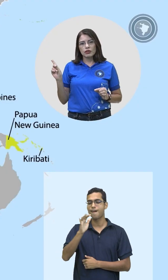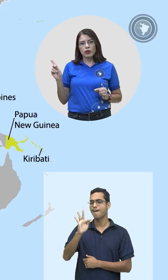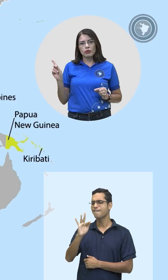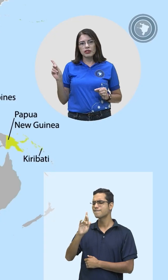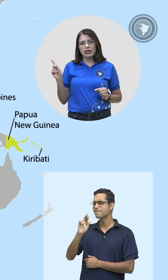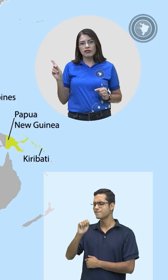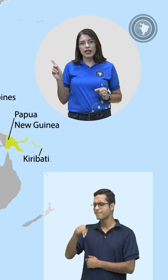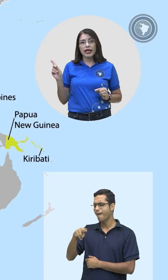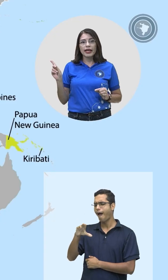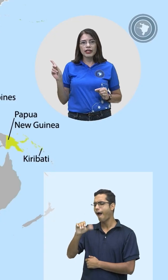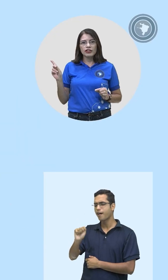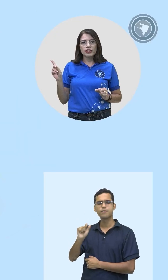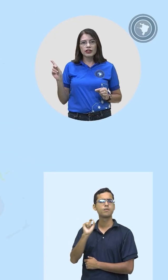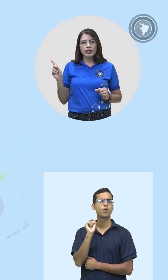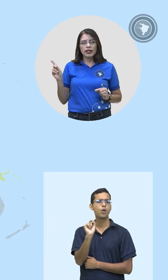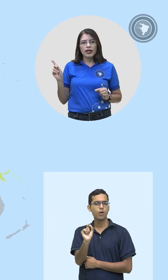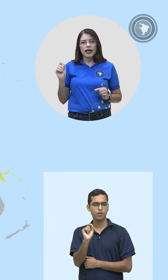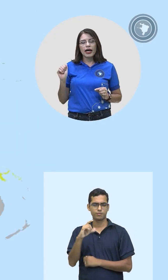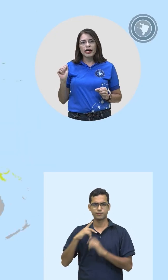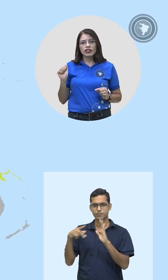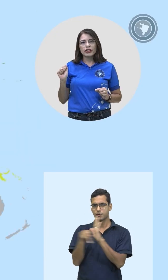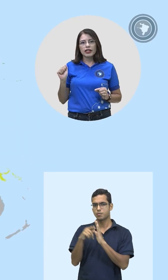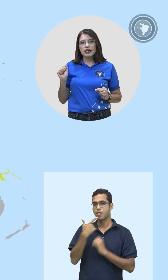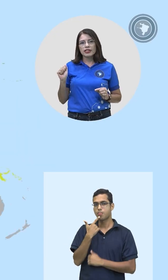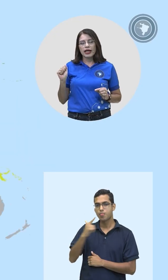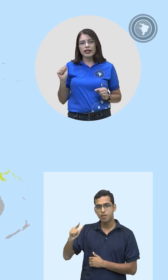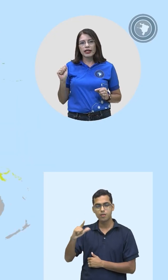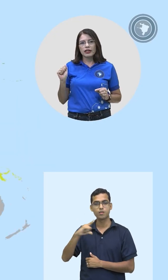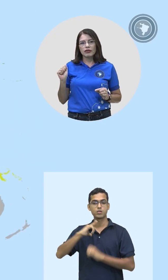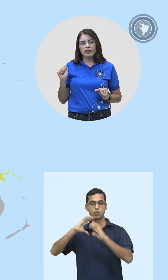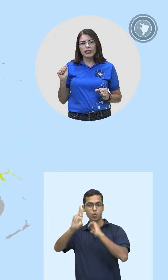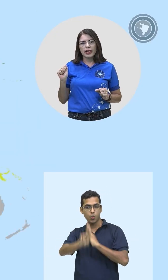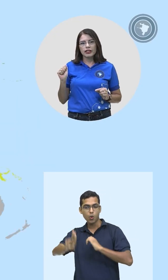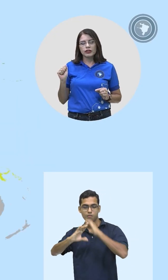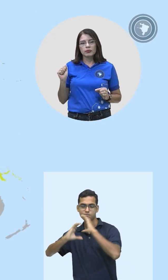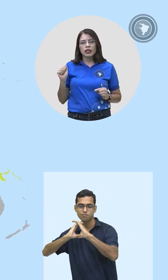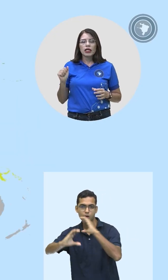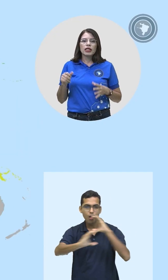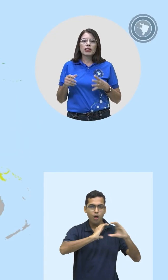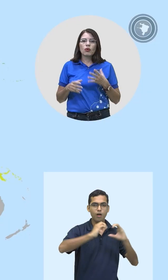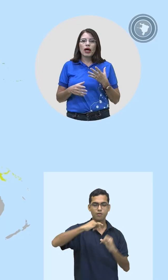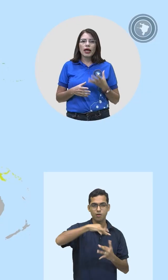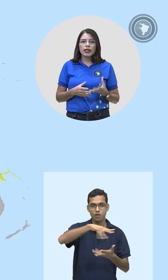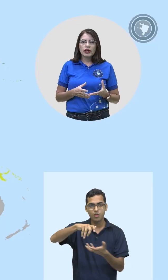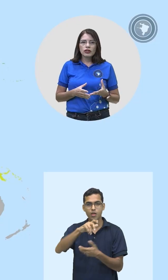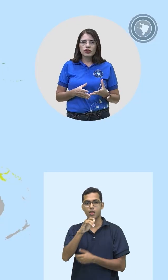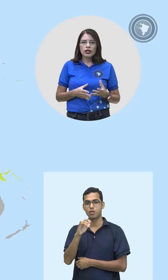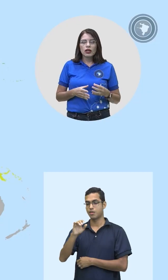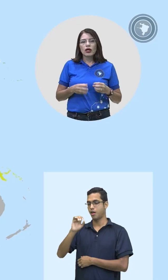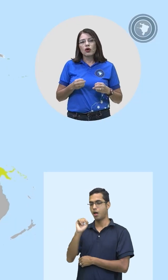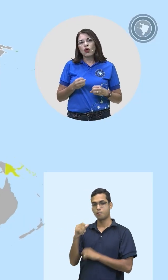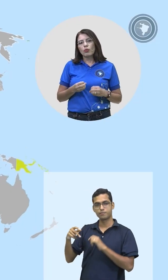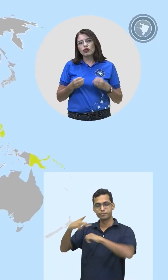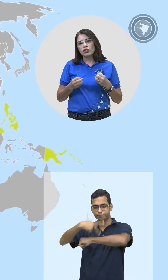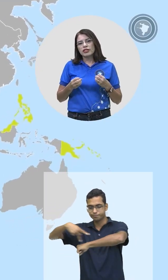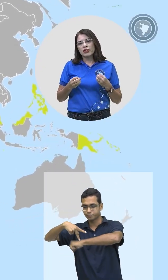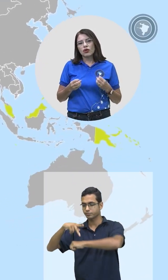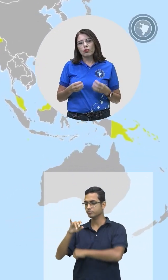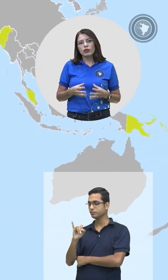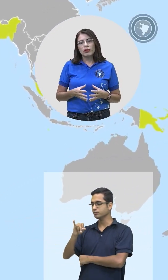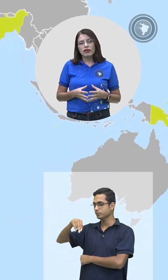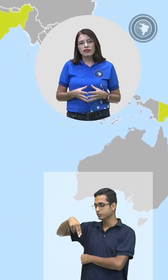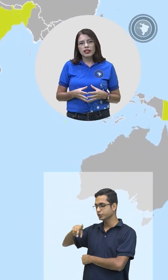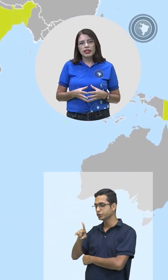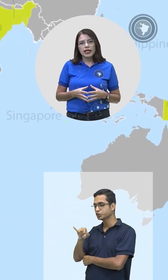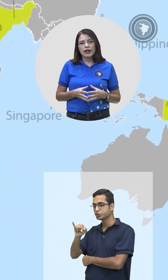vocês, vocês podem observar que a Índia, né, a Índia está em destaque ali, na verdade. Então, a Índia, como utilizado